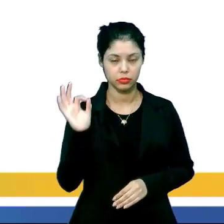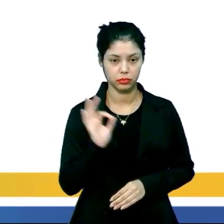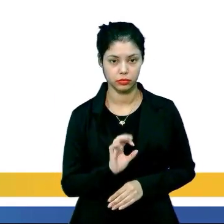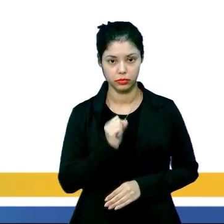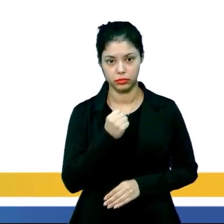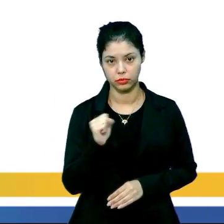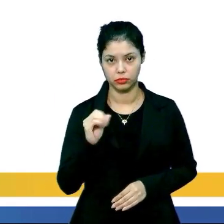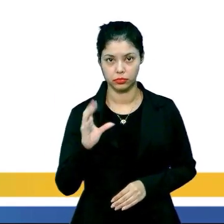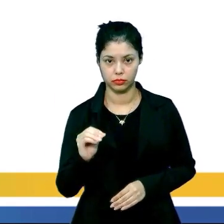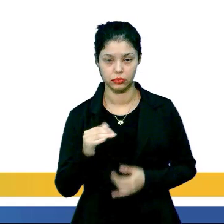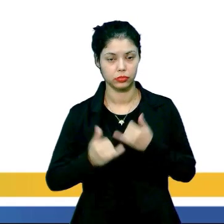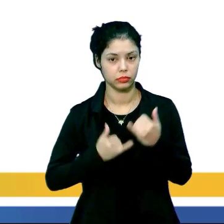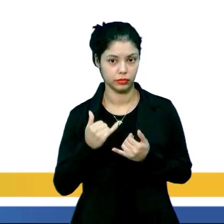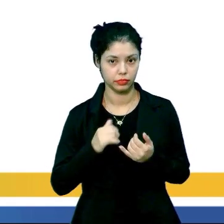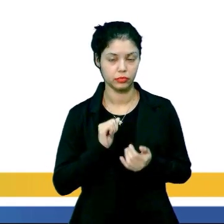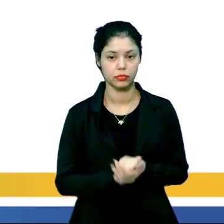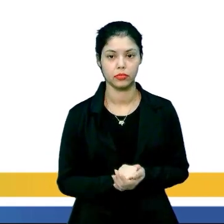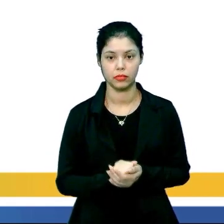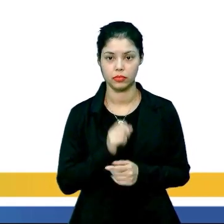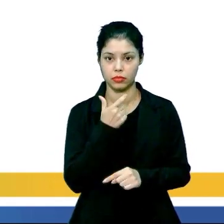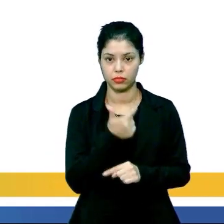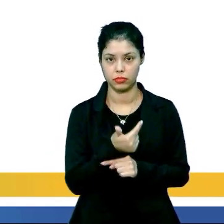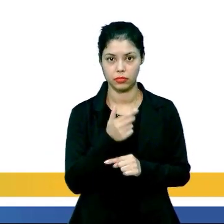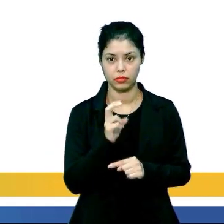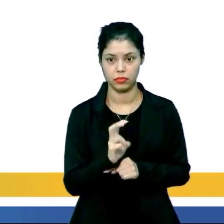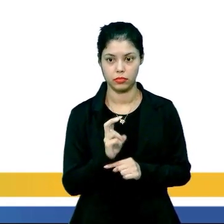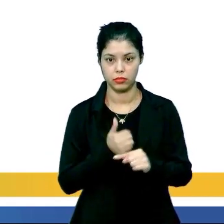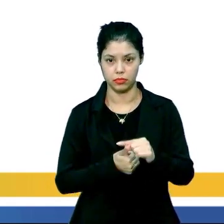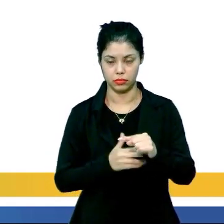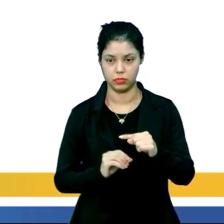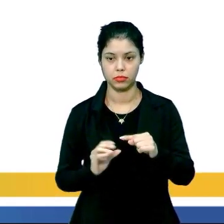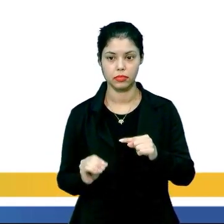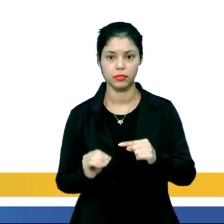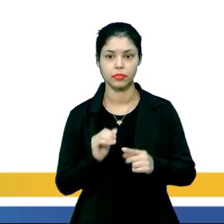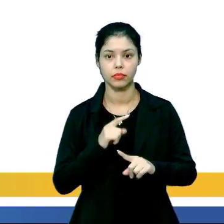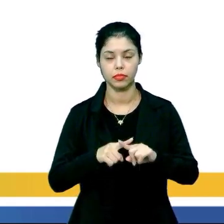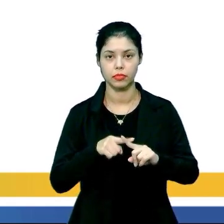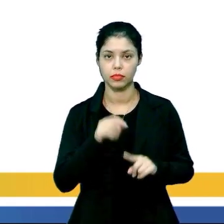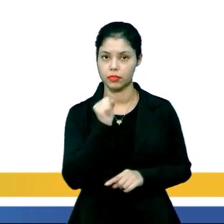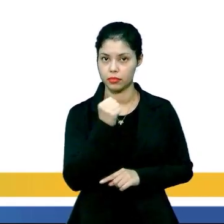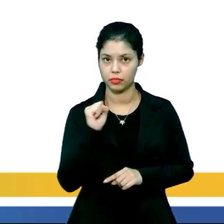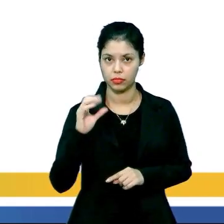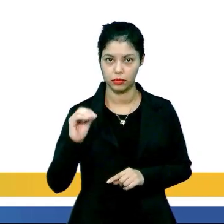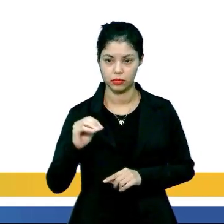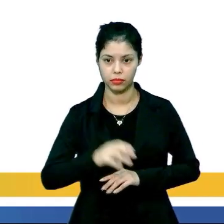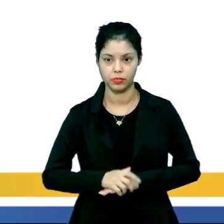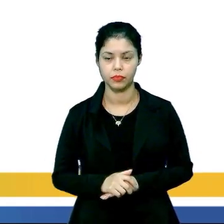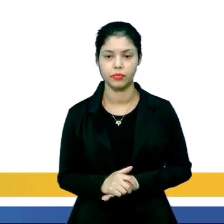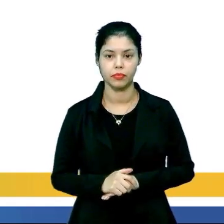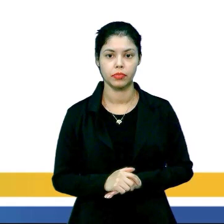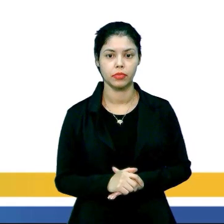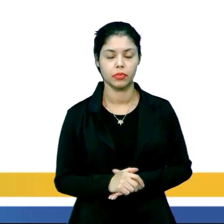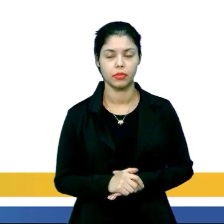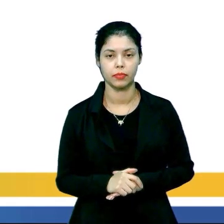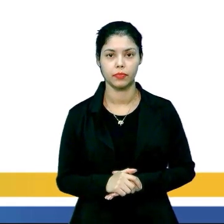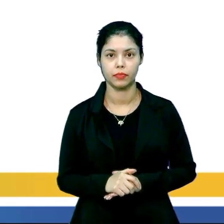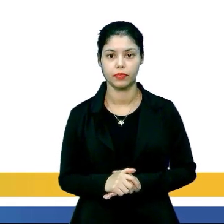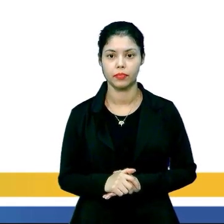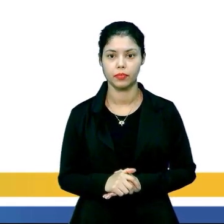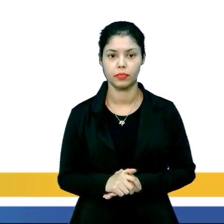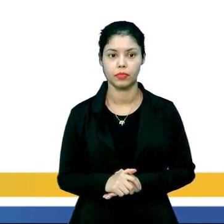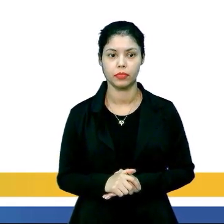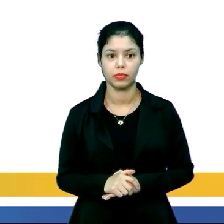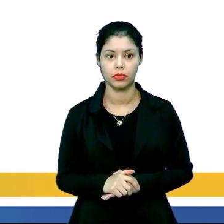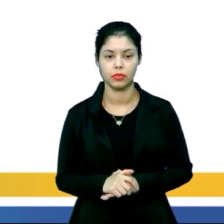25% de 880 brinquedos fica da seguinte maneira. Novamente, 25 sobre 100 vezes